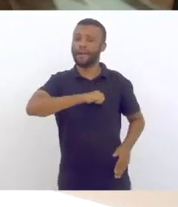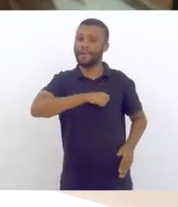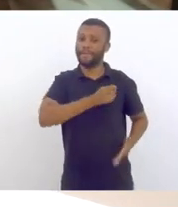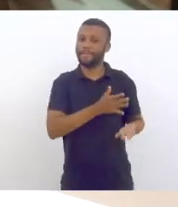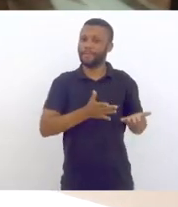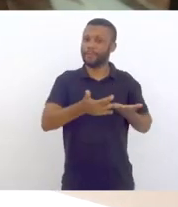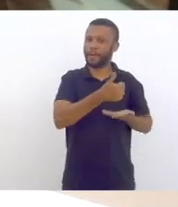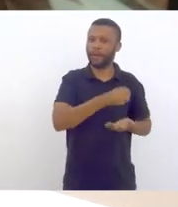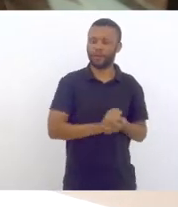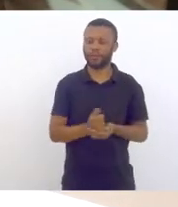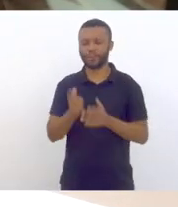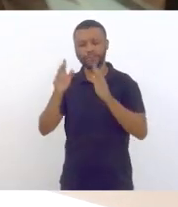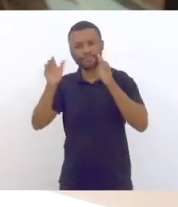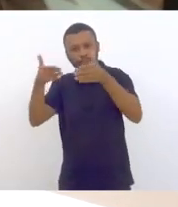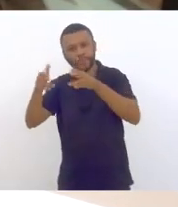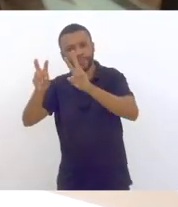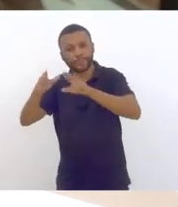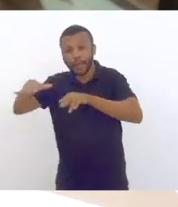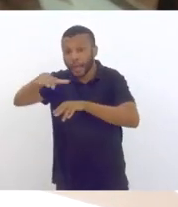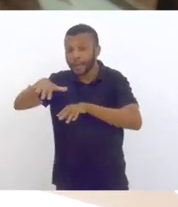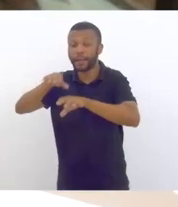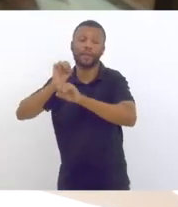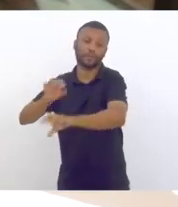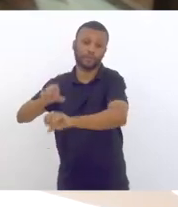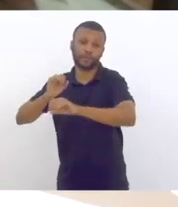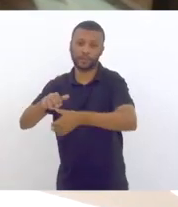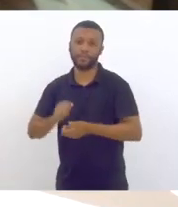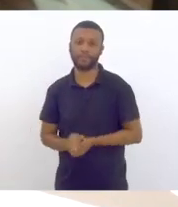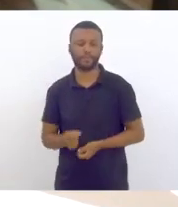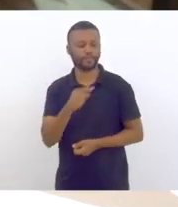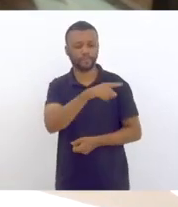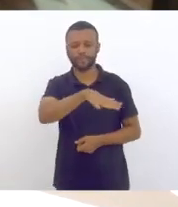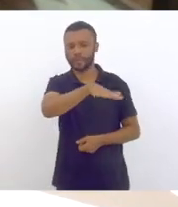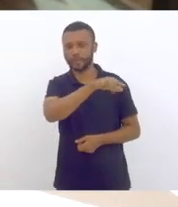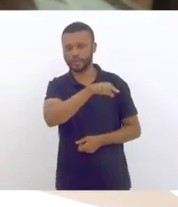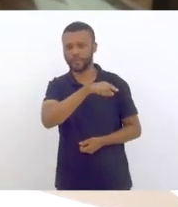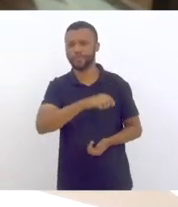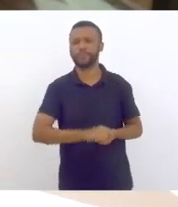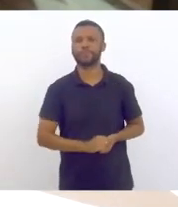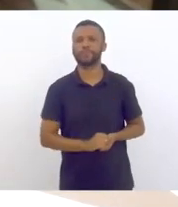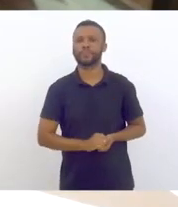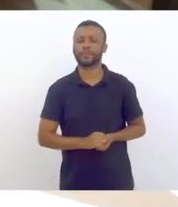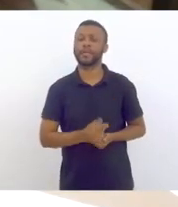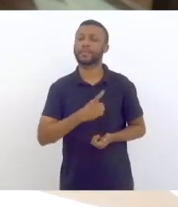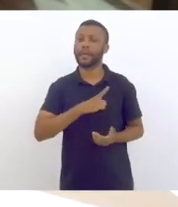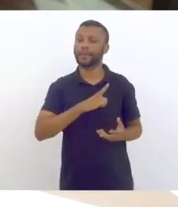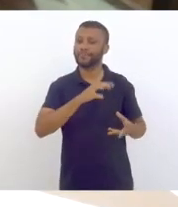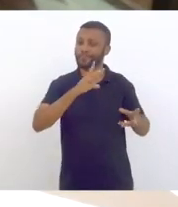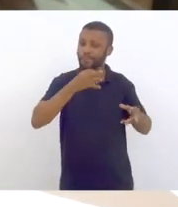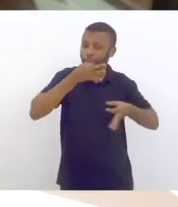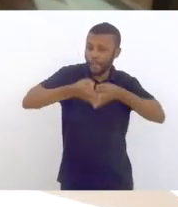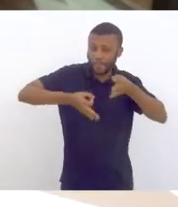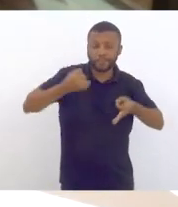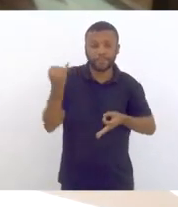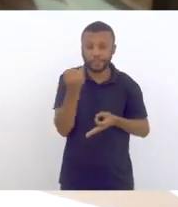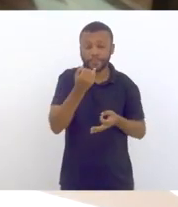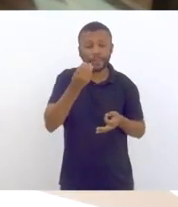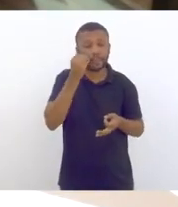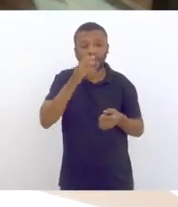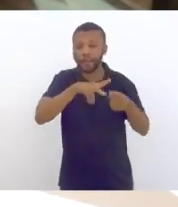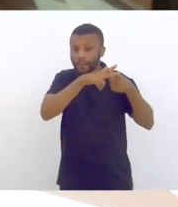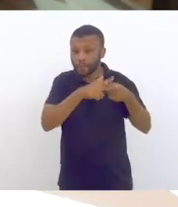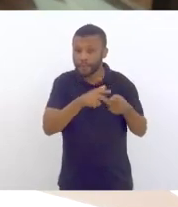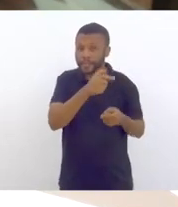na parte fiscal acho que tem um entendimento muito importante de fazer Resumindo a divisão dos 75 e 25